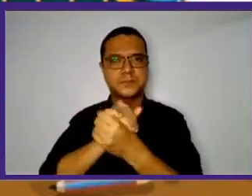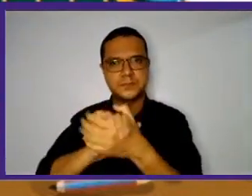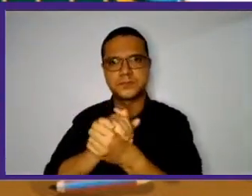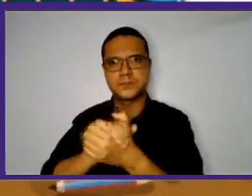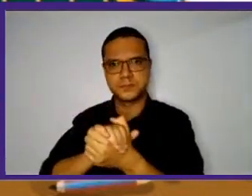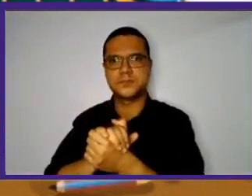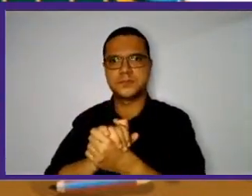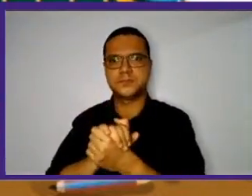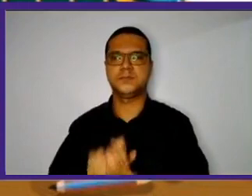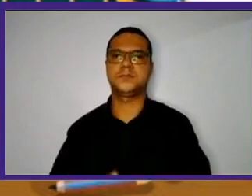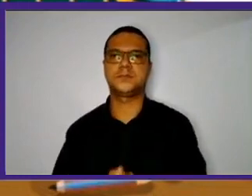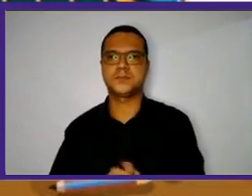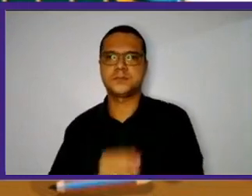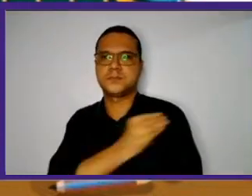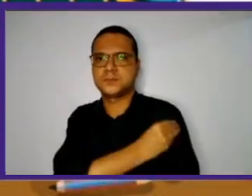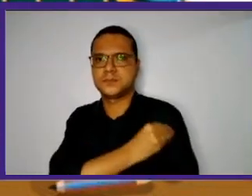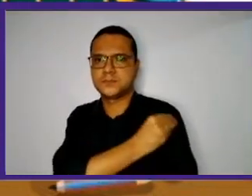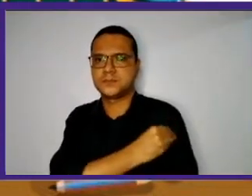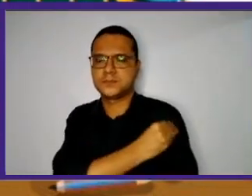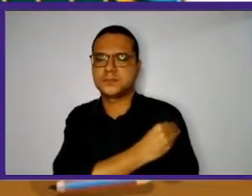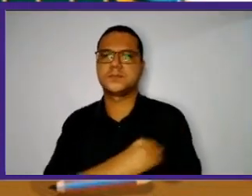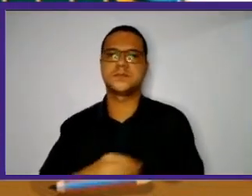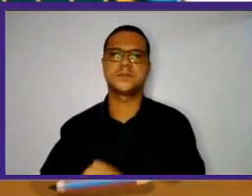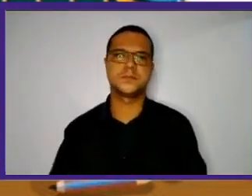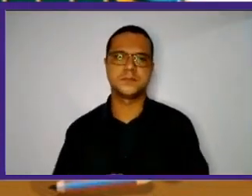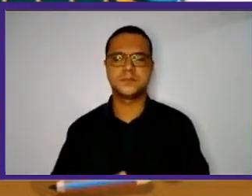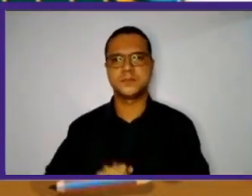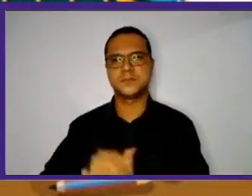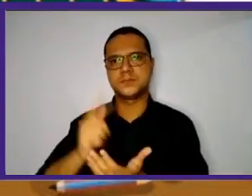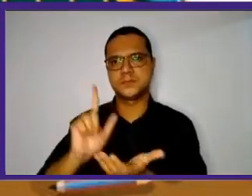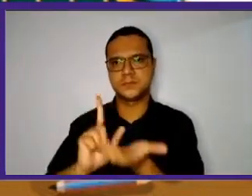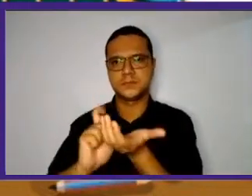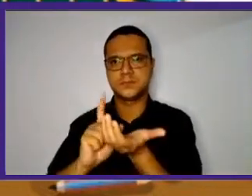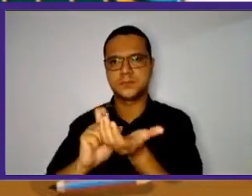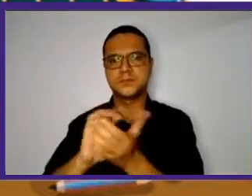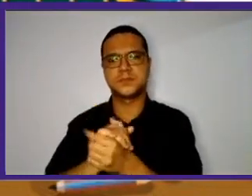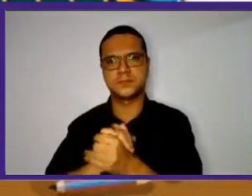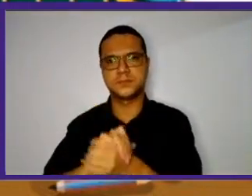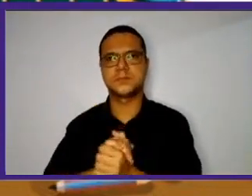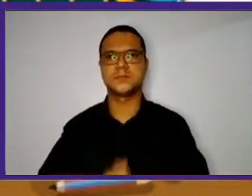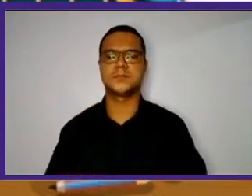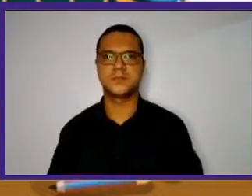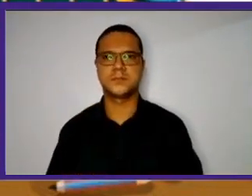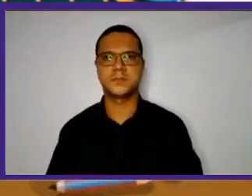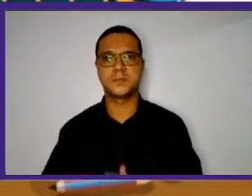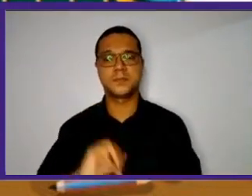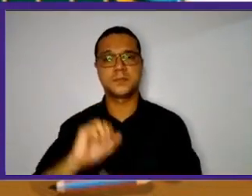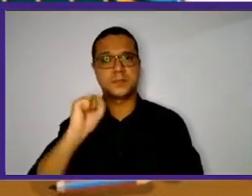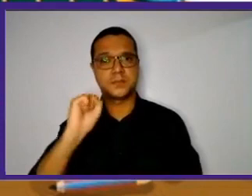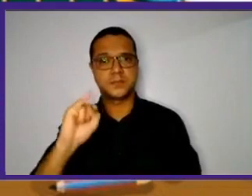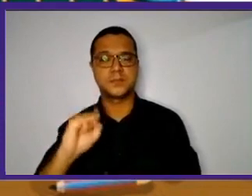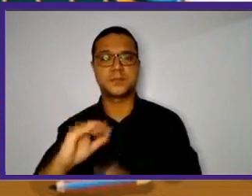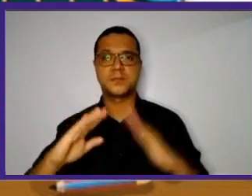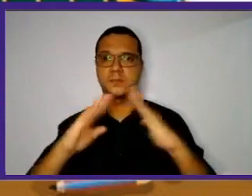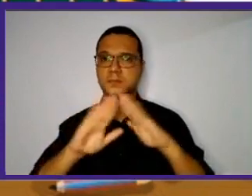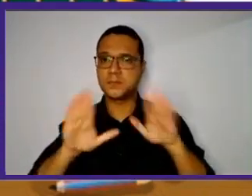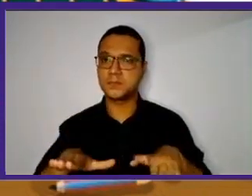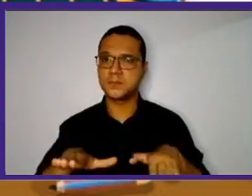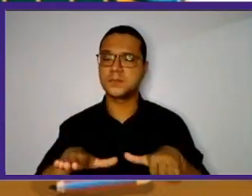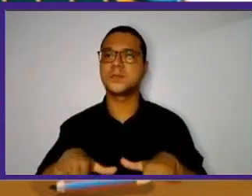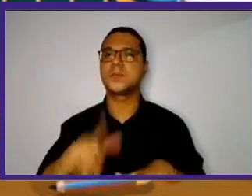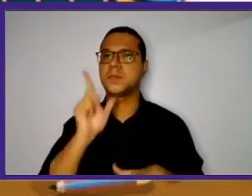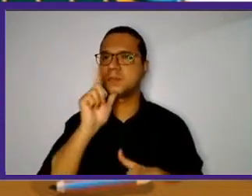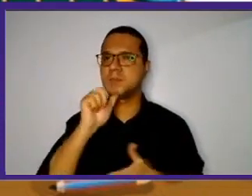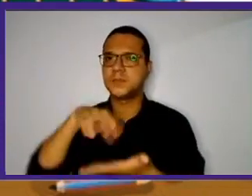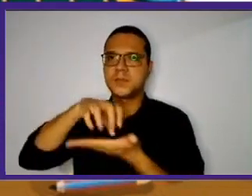higienizar as mãos com o álcool 70, seja ele líquido ou em gel, mas se você estiver em casa, lava com água e sabão,